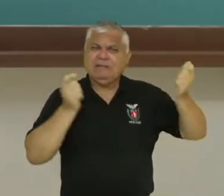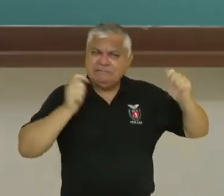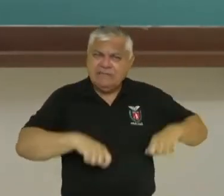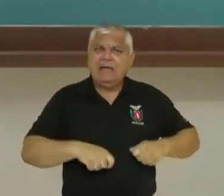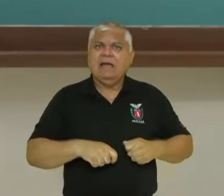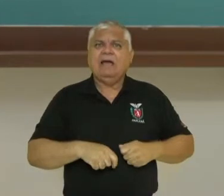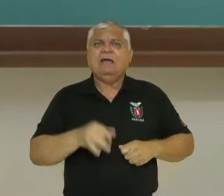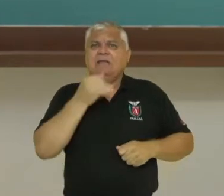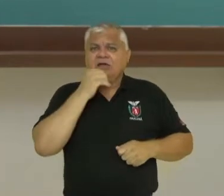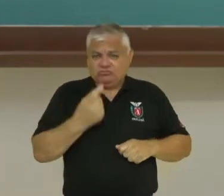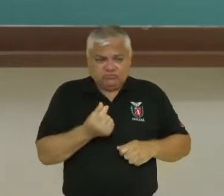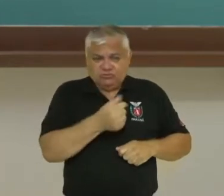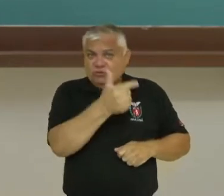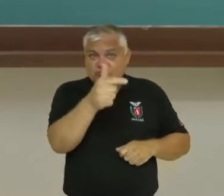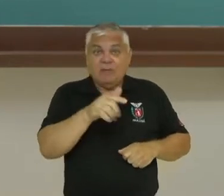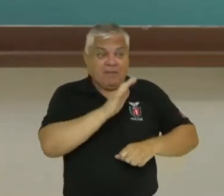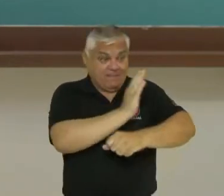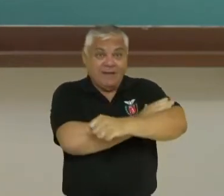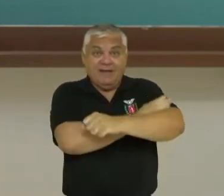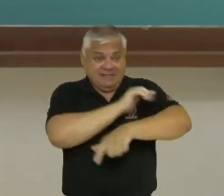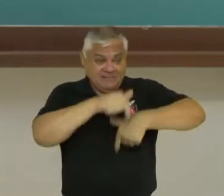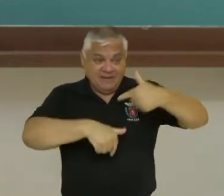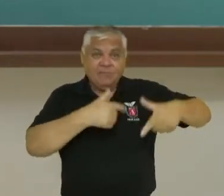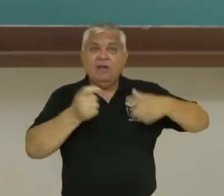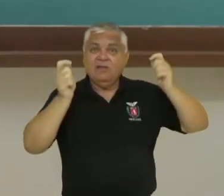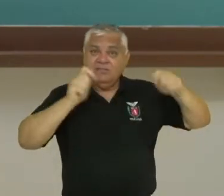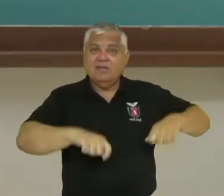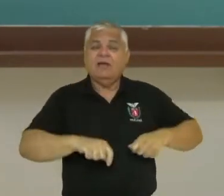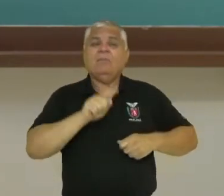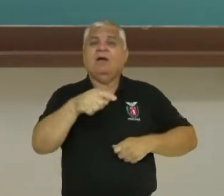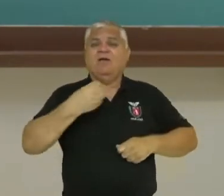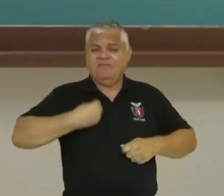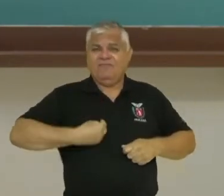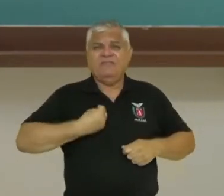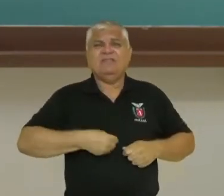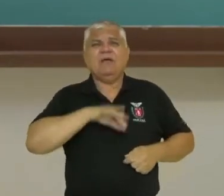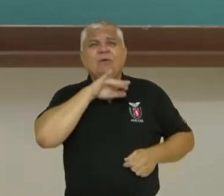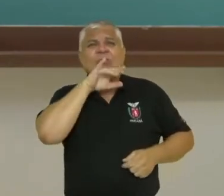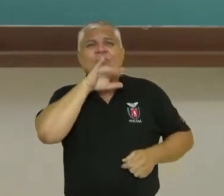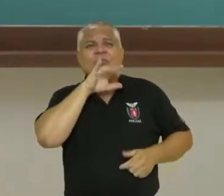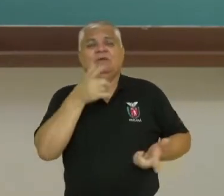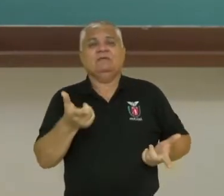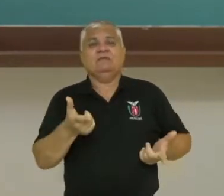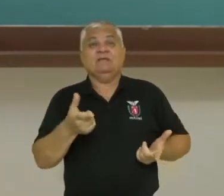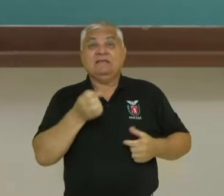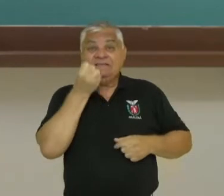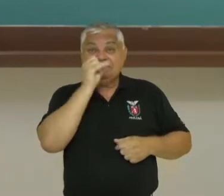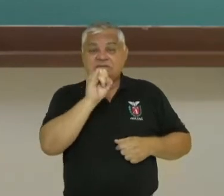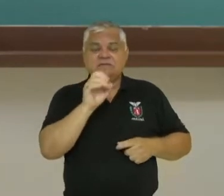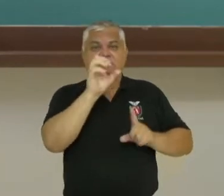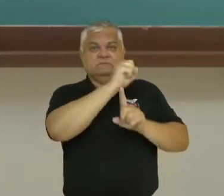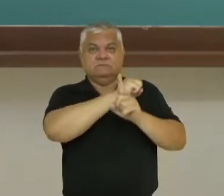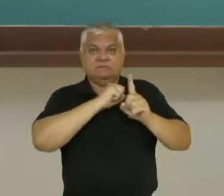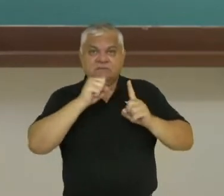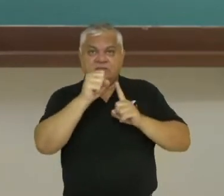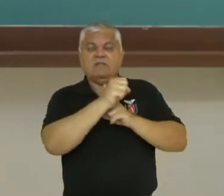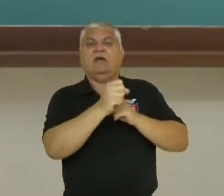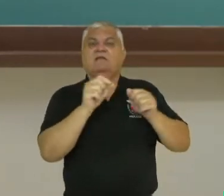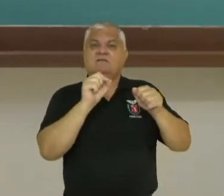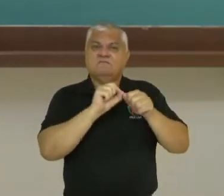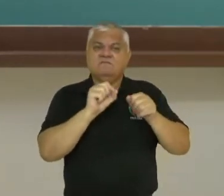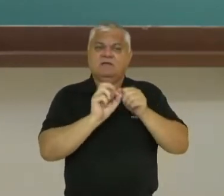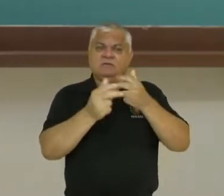viviam como gostariam de viver. Surgem ideias de que se a sociedade produzia algo,